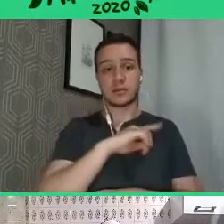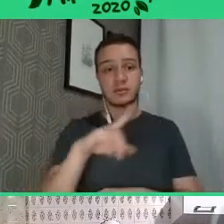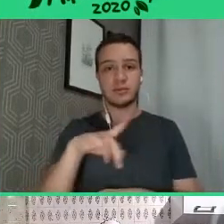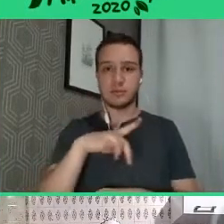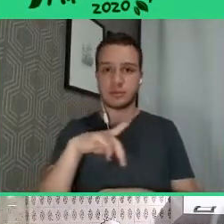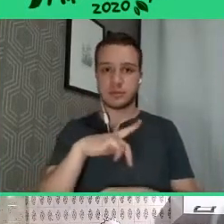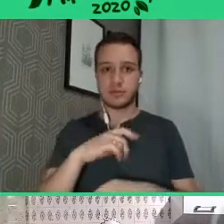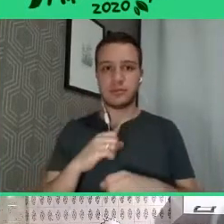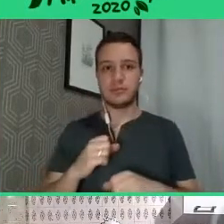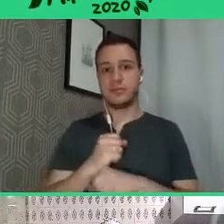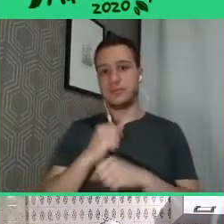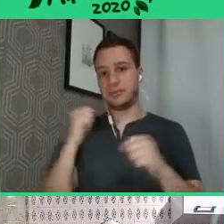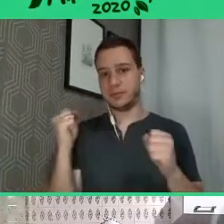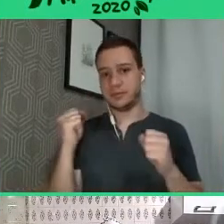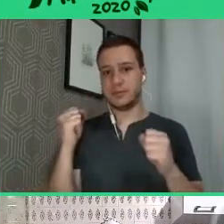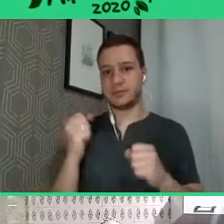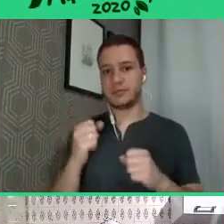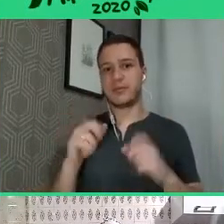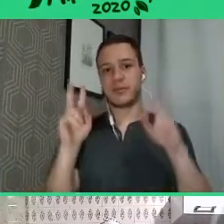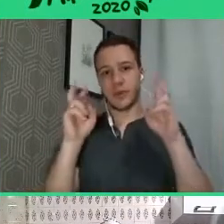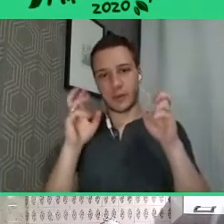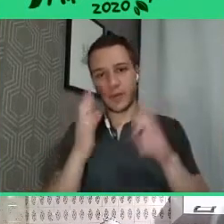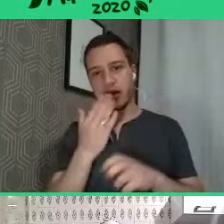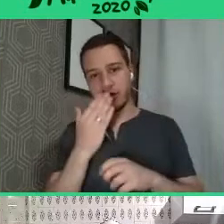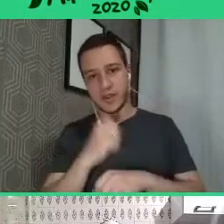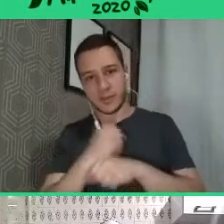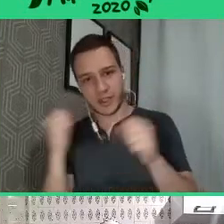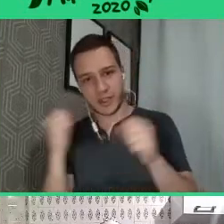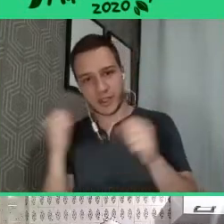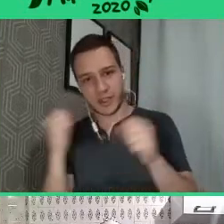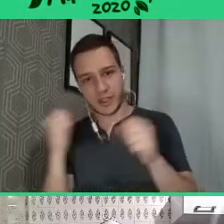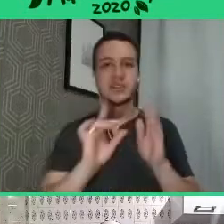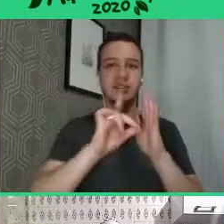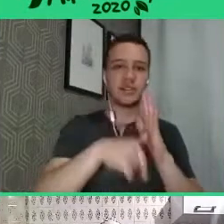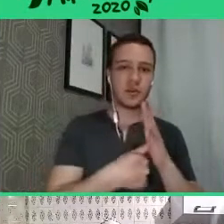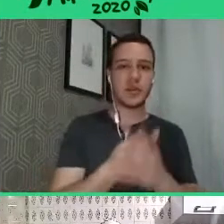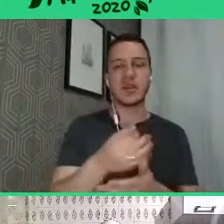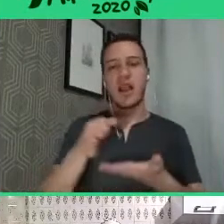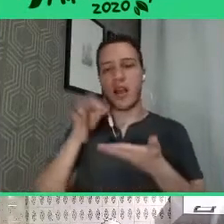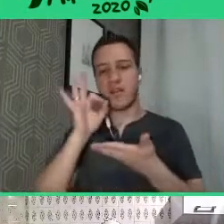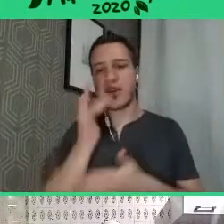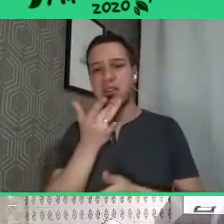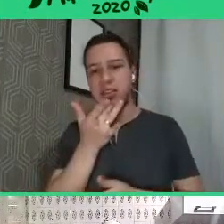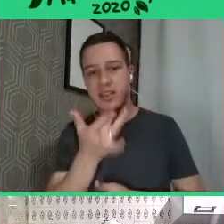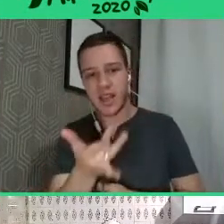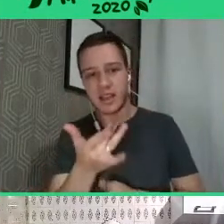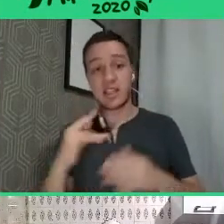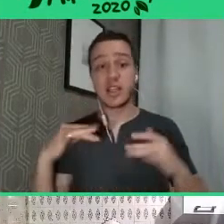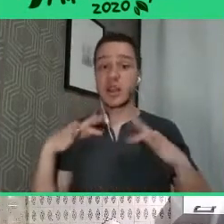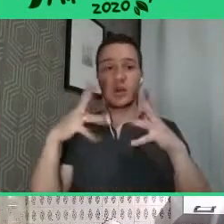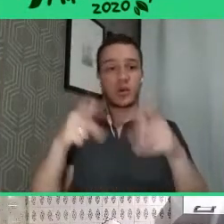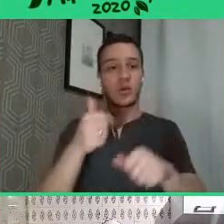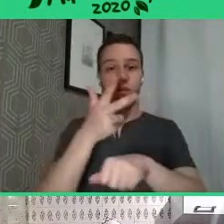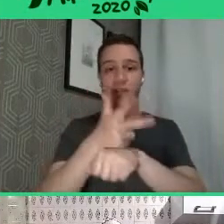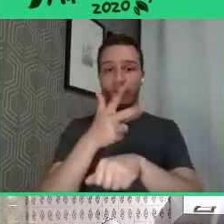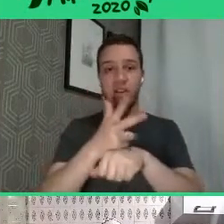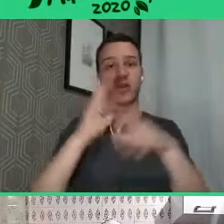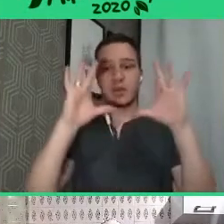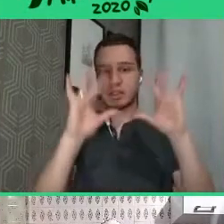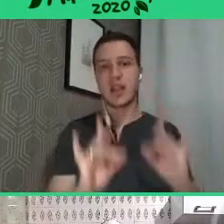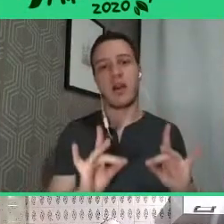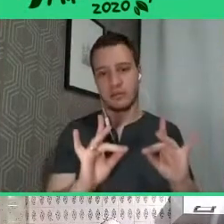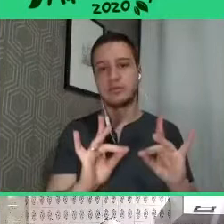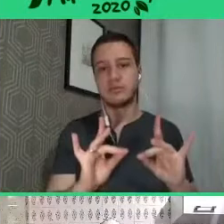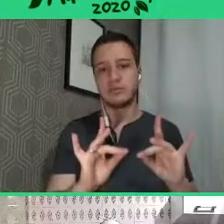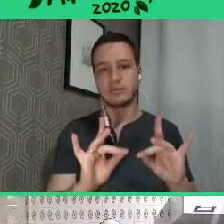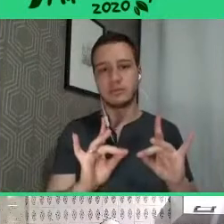manhã, às 15 horas o duelo do café da tarde, que todos os vídeos estão salvos aqui no canal do SESC-RS,